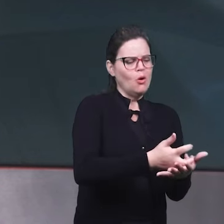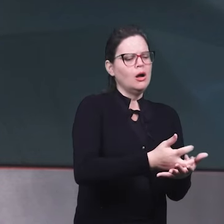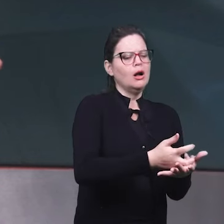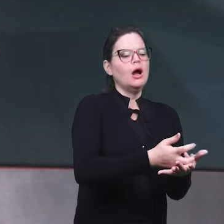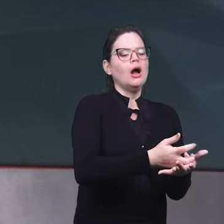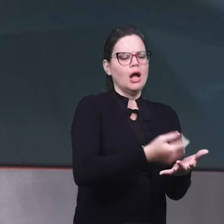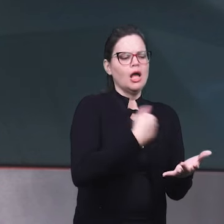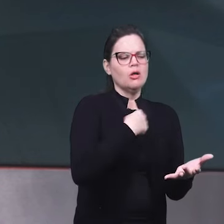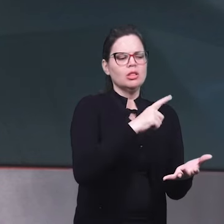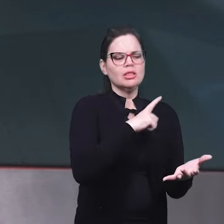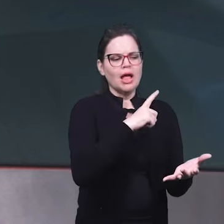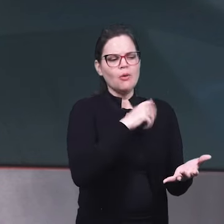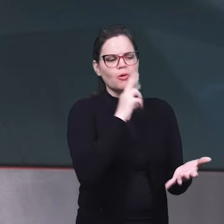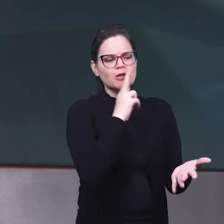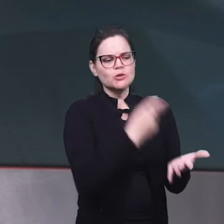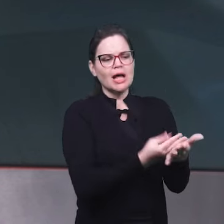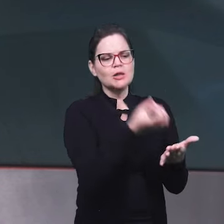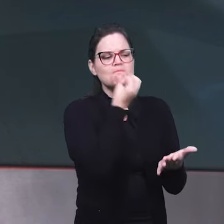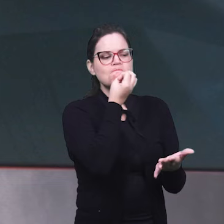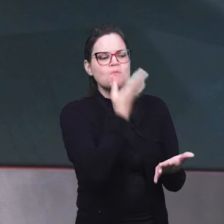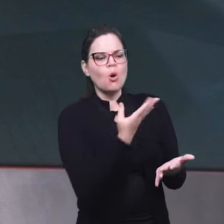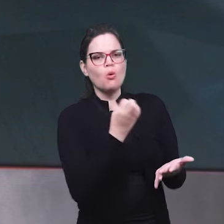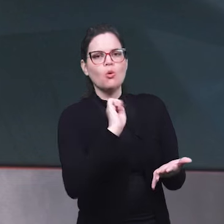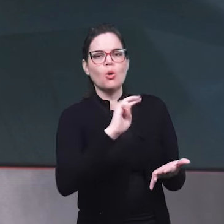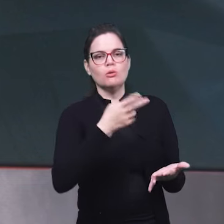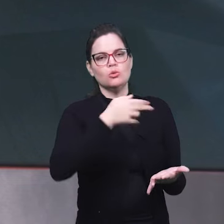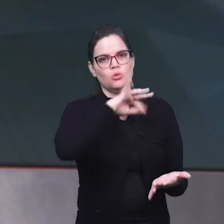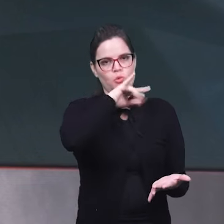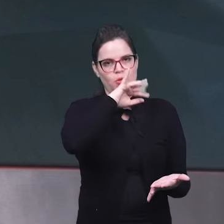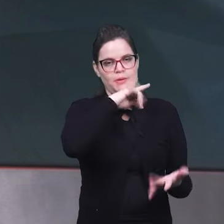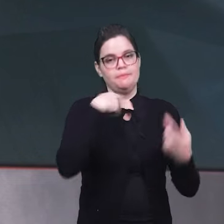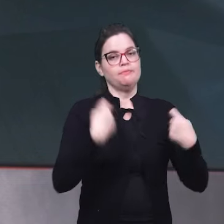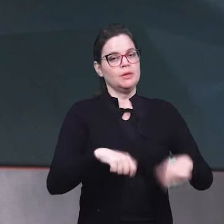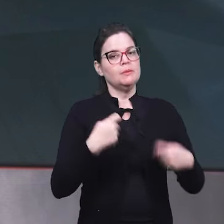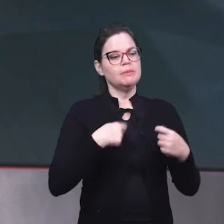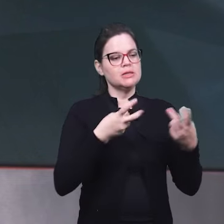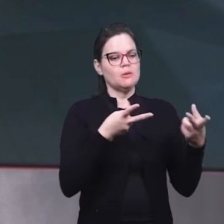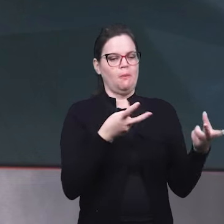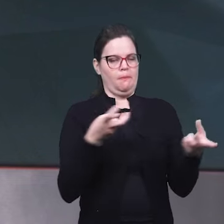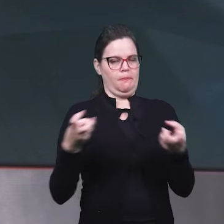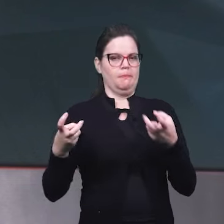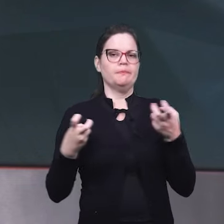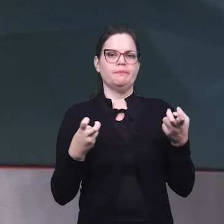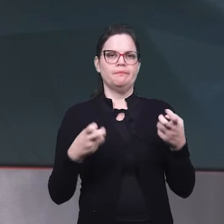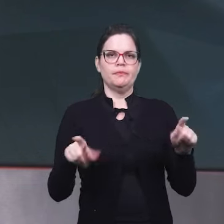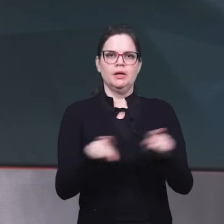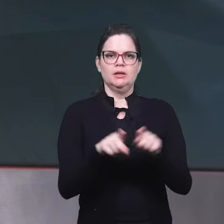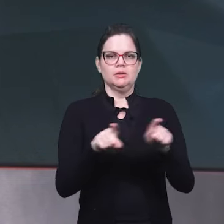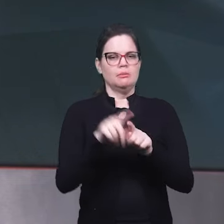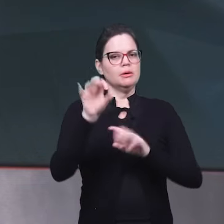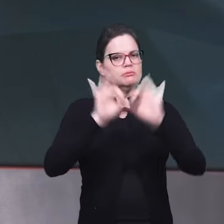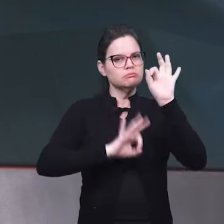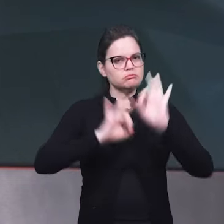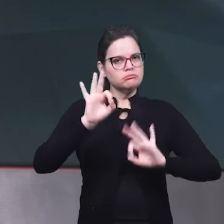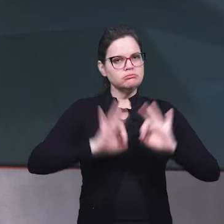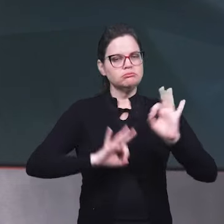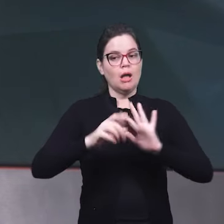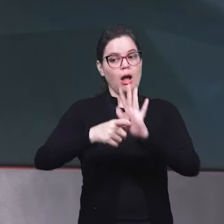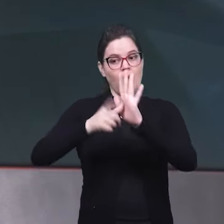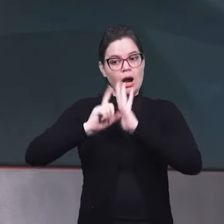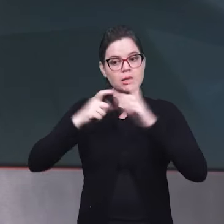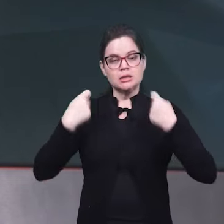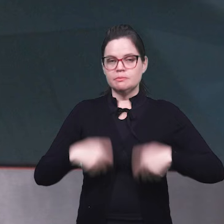um retorno. Isso você precisa observar e até de forma planejada,